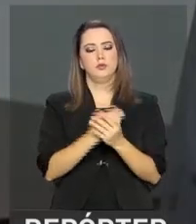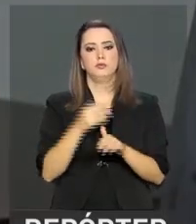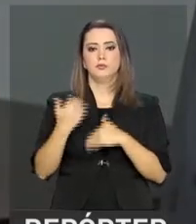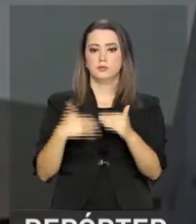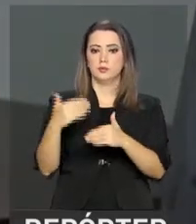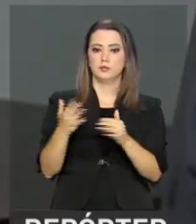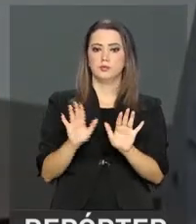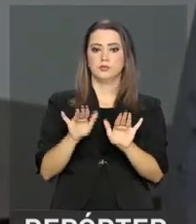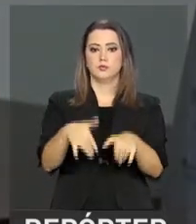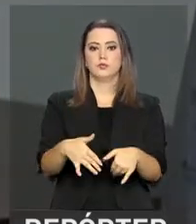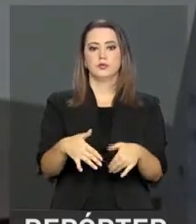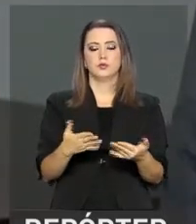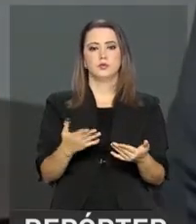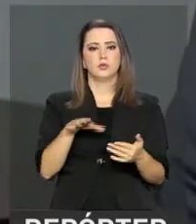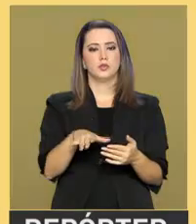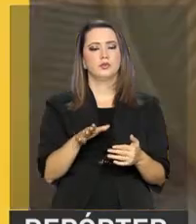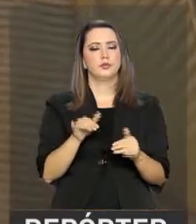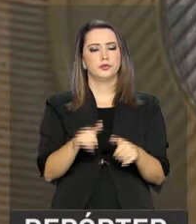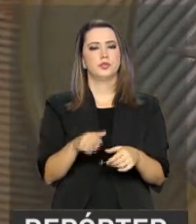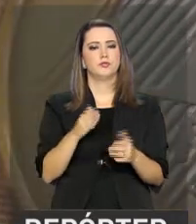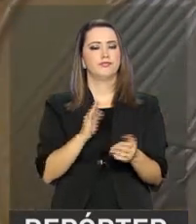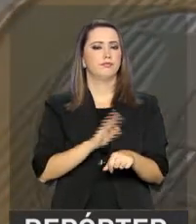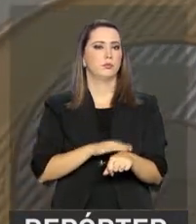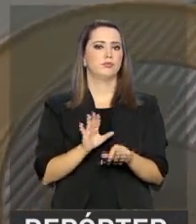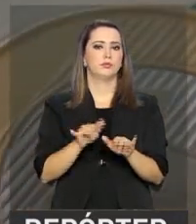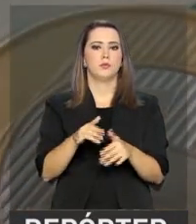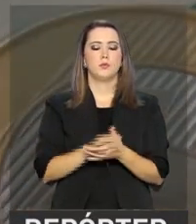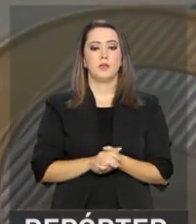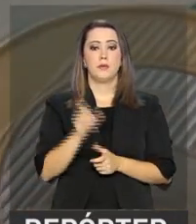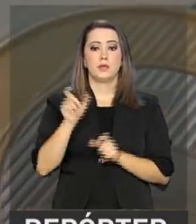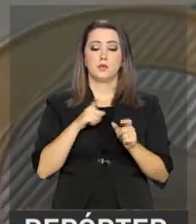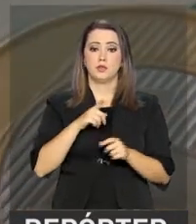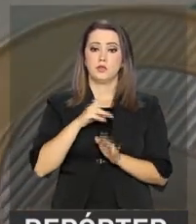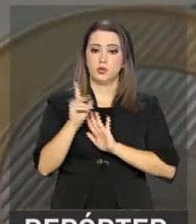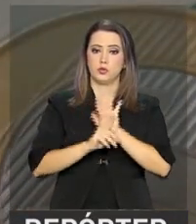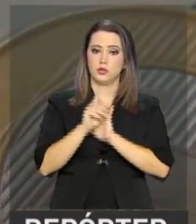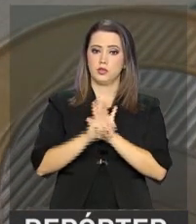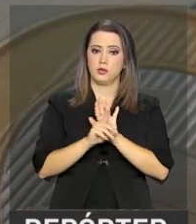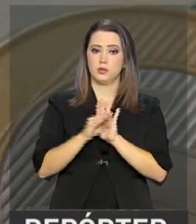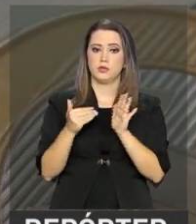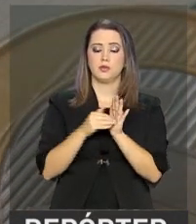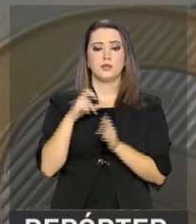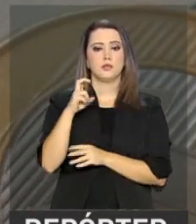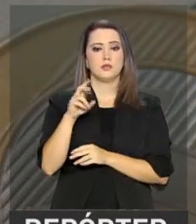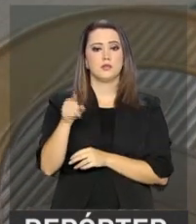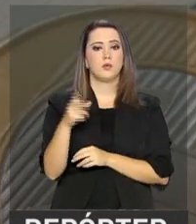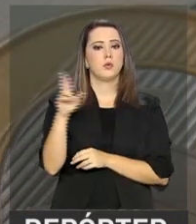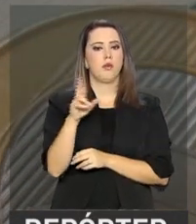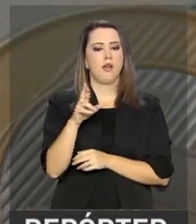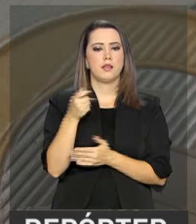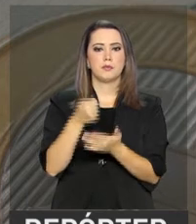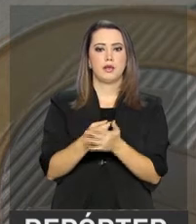a ser encerrado na última instância entre os poupadores quem tem direito a até 5 mil reais receberá a vista